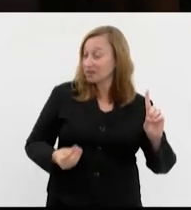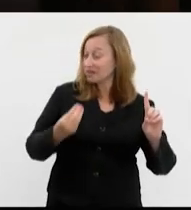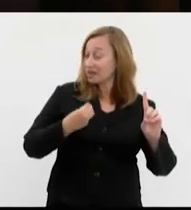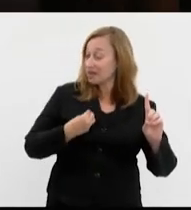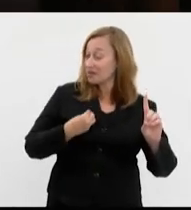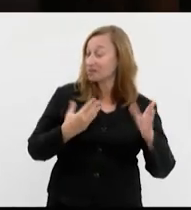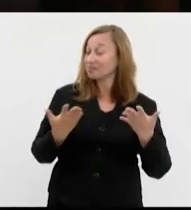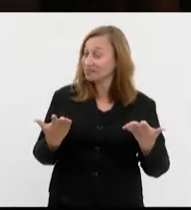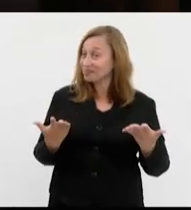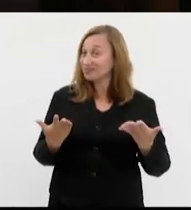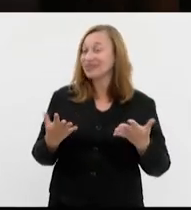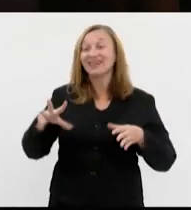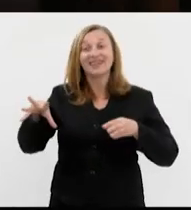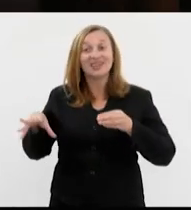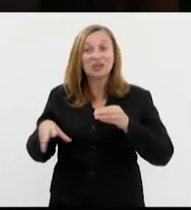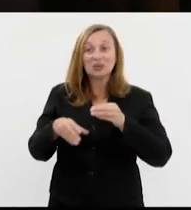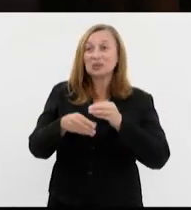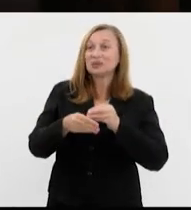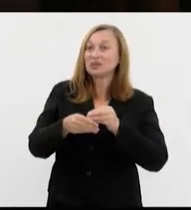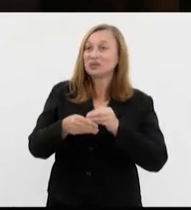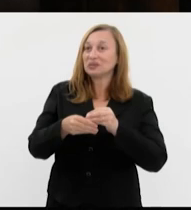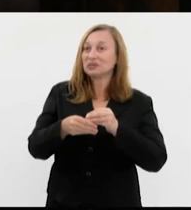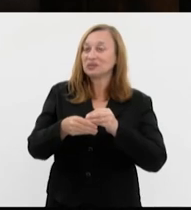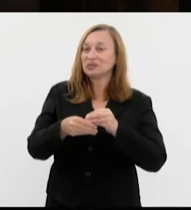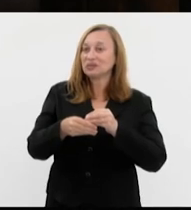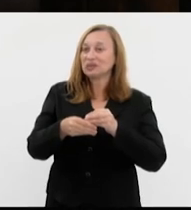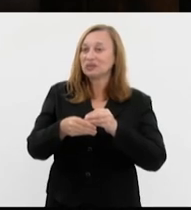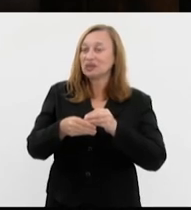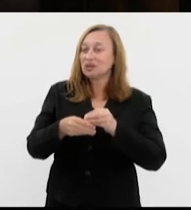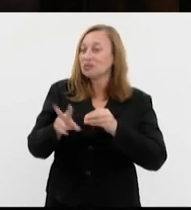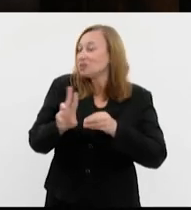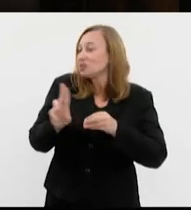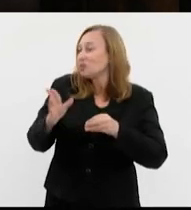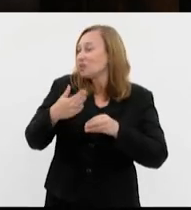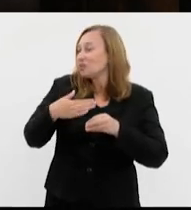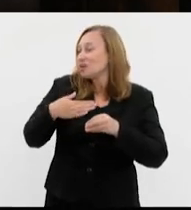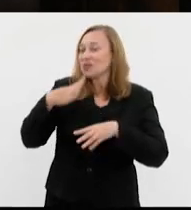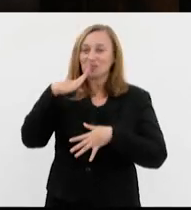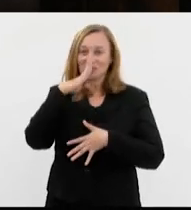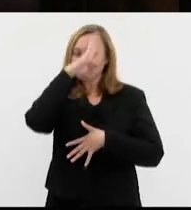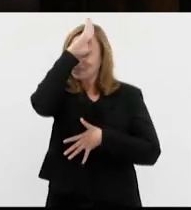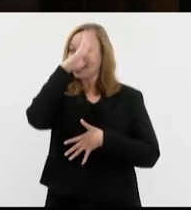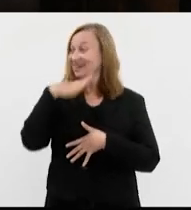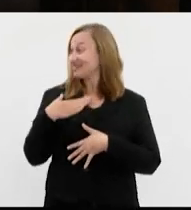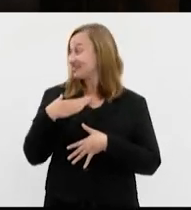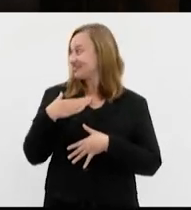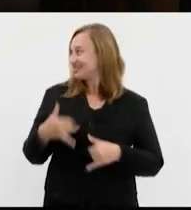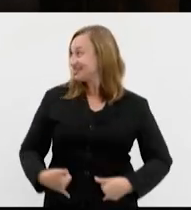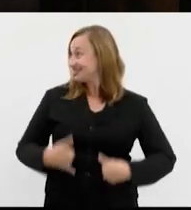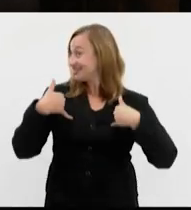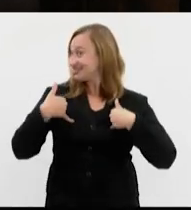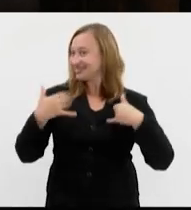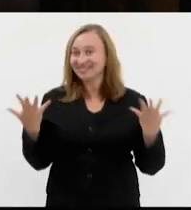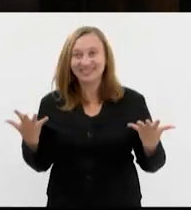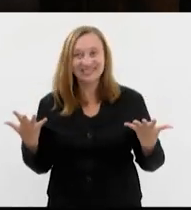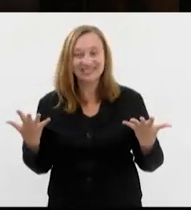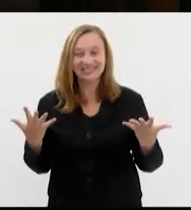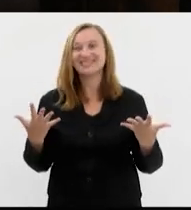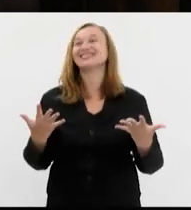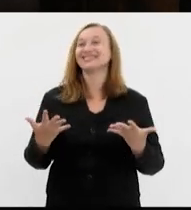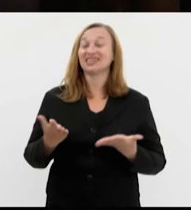tribuna, incluindo aí no meio do meu nome, o nome Bolsonaro, muito orgulho, que